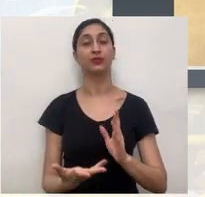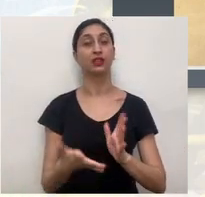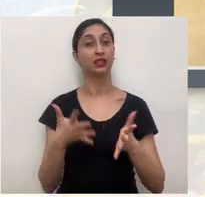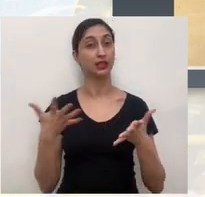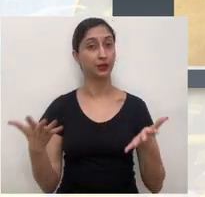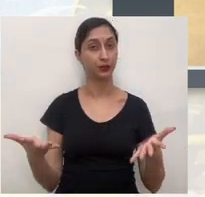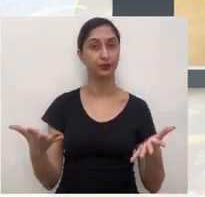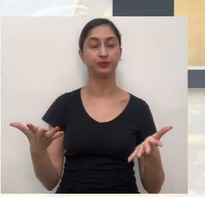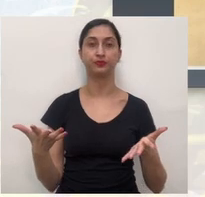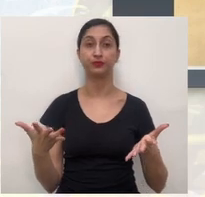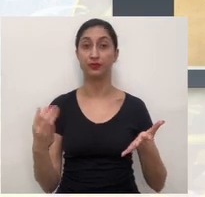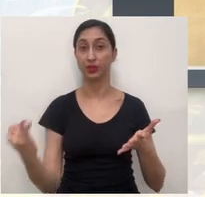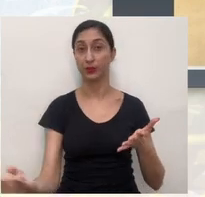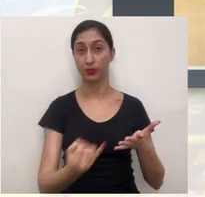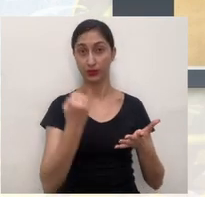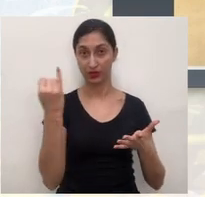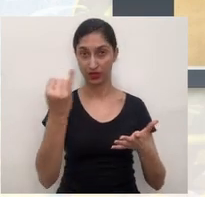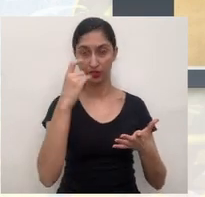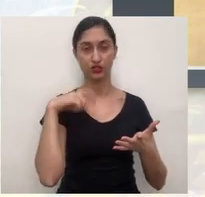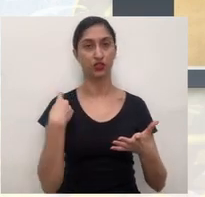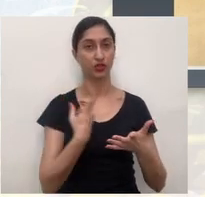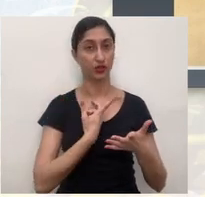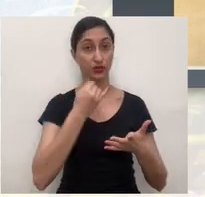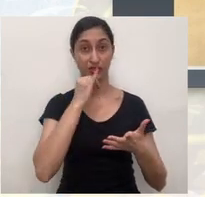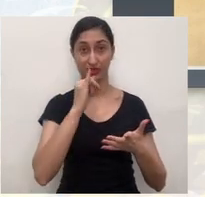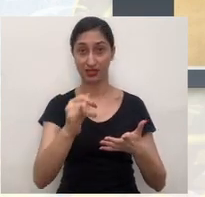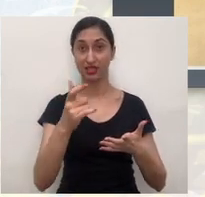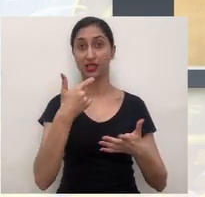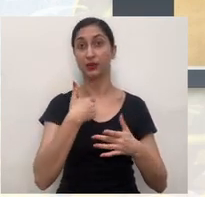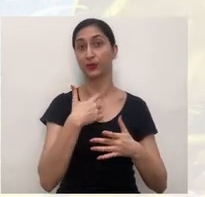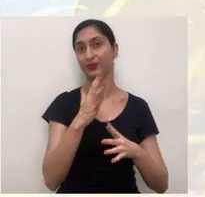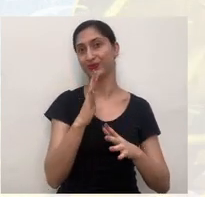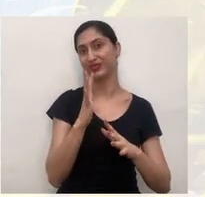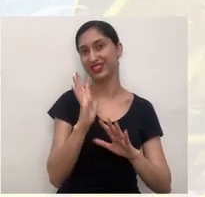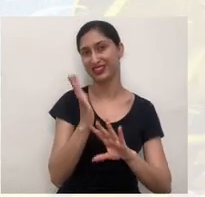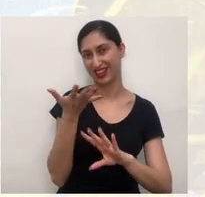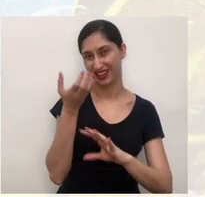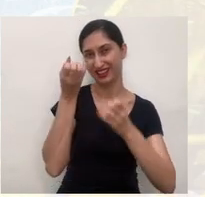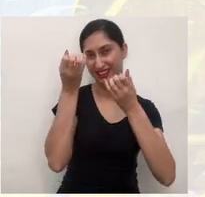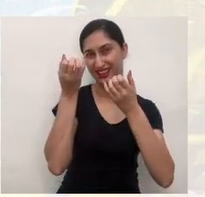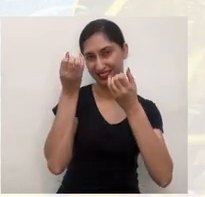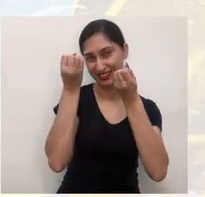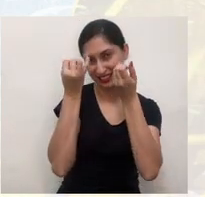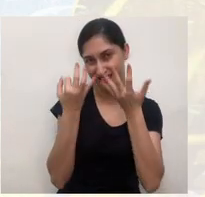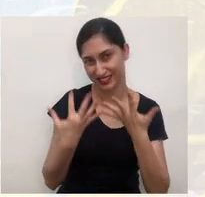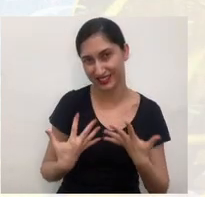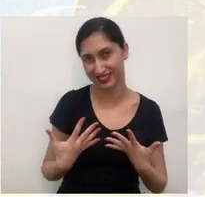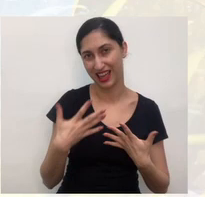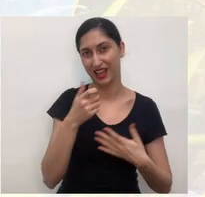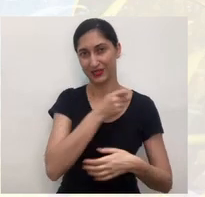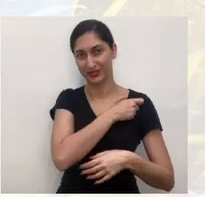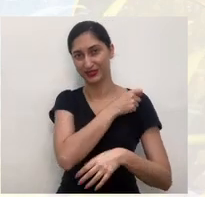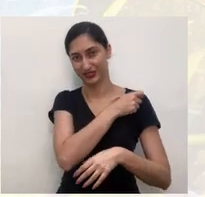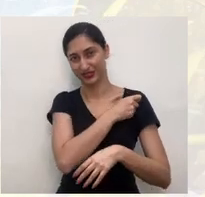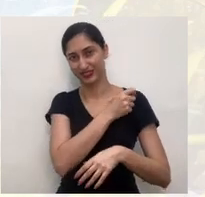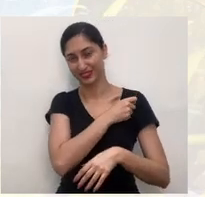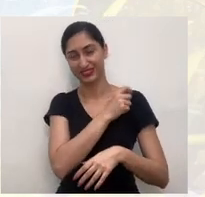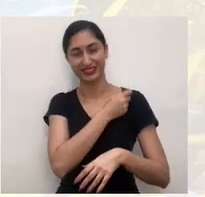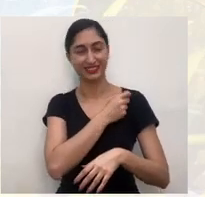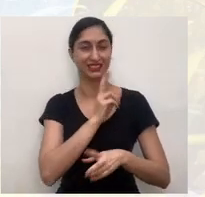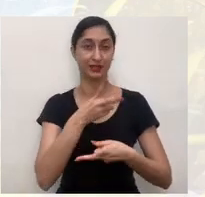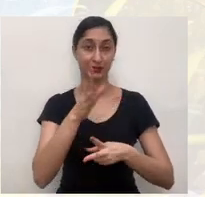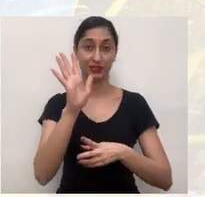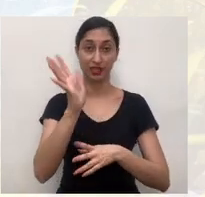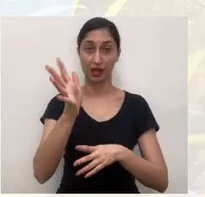mas uma coisa que é importante mencionar, e que eu só mencionei para os meus alunos sempre, é o seguinte: eu estou aqui num